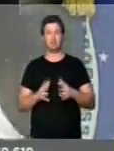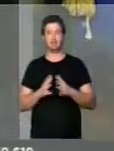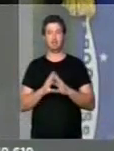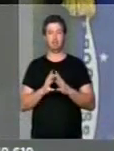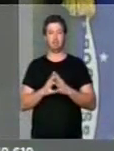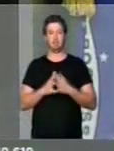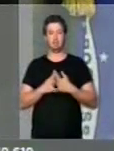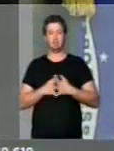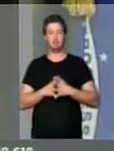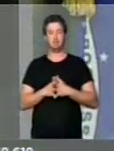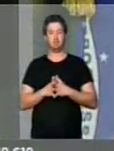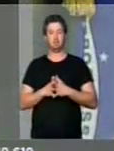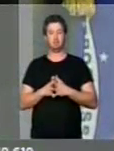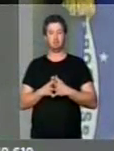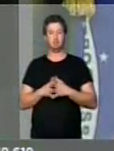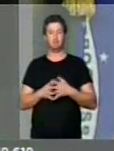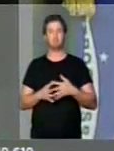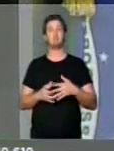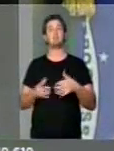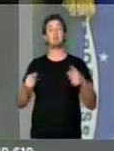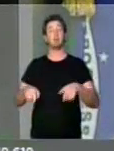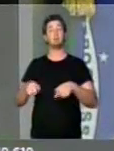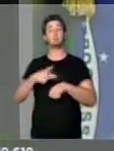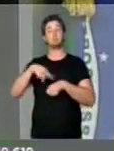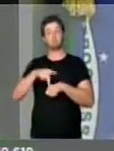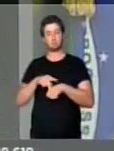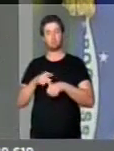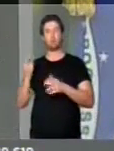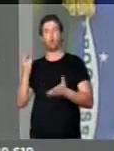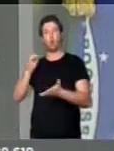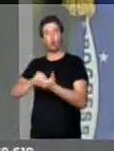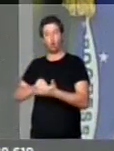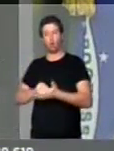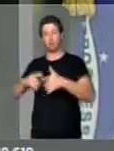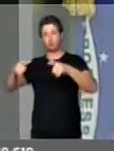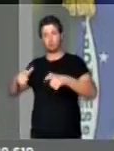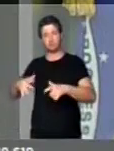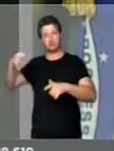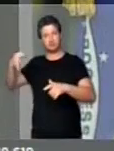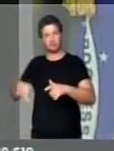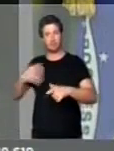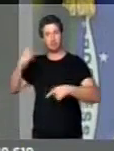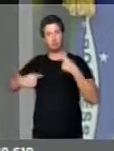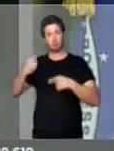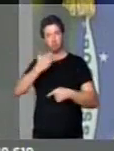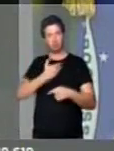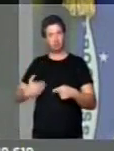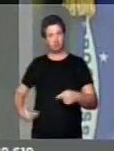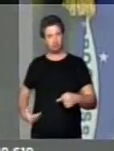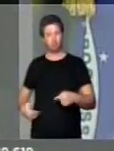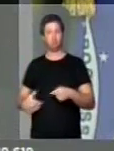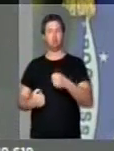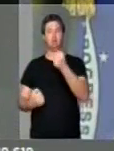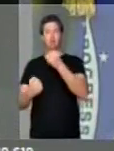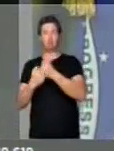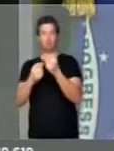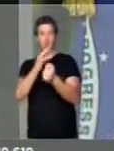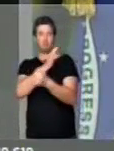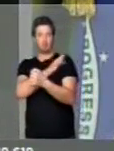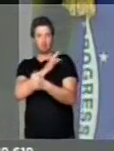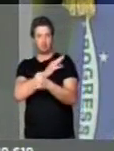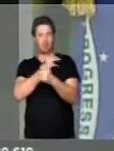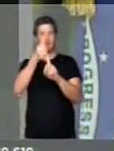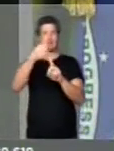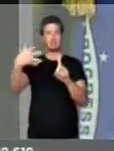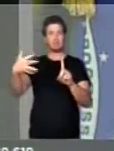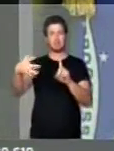da agricultura desse país ser colocado no seu devido lugar, com as políticas públicas de apoio, de assistência técnica, extensão